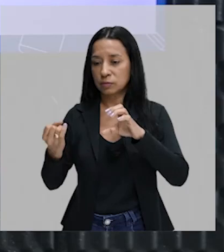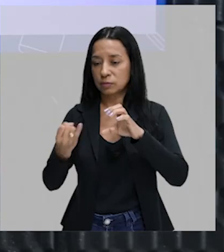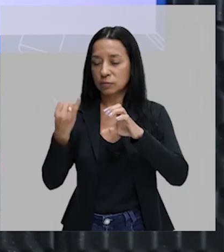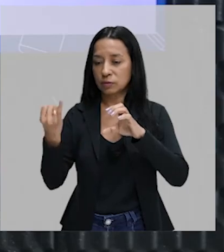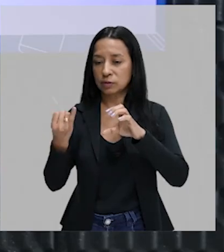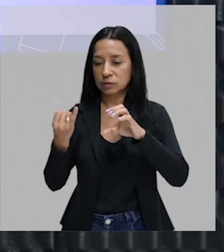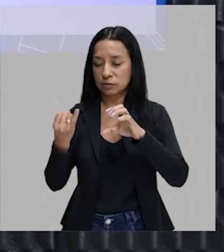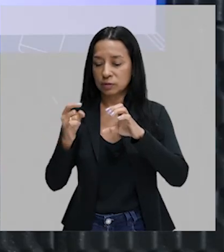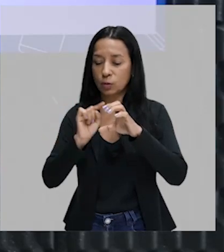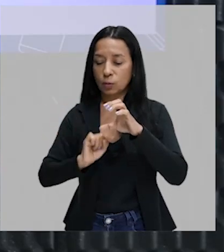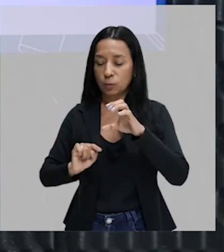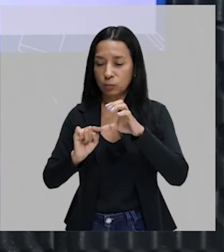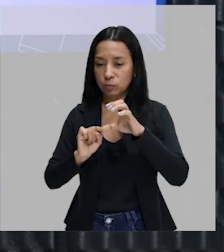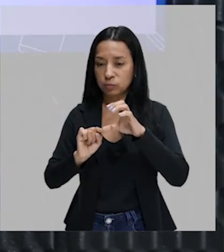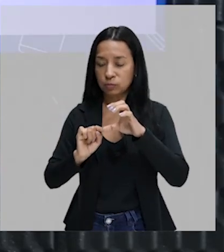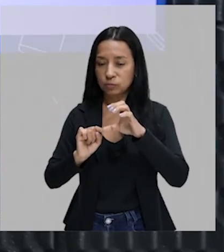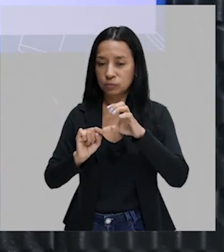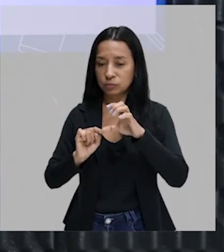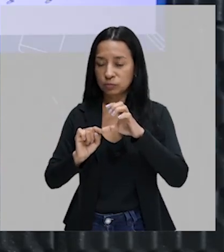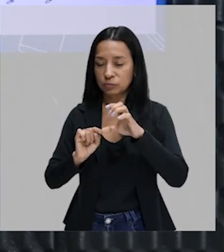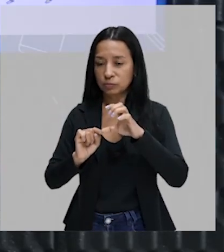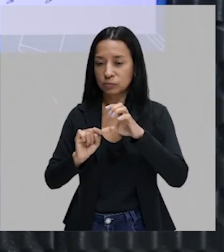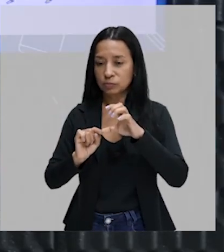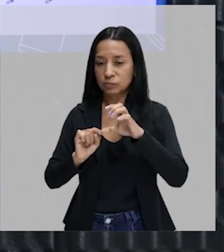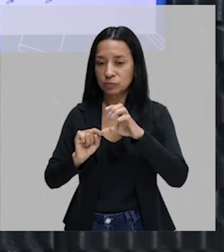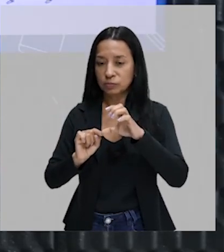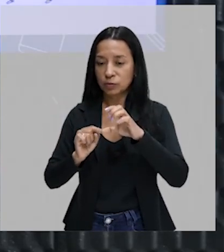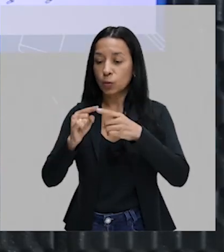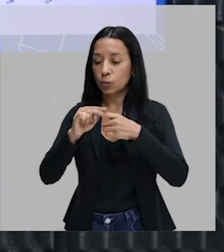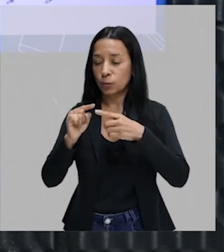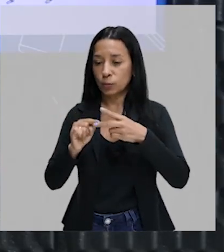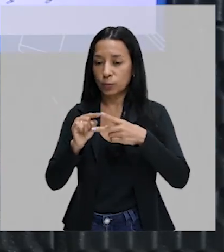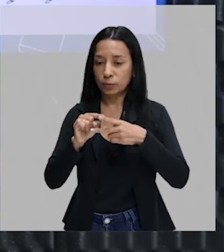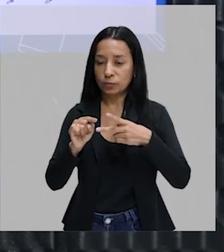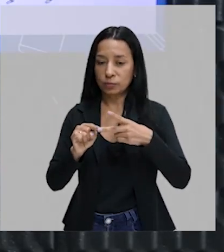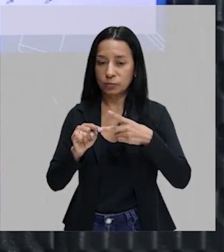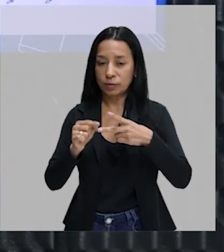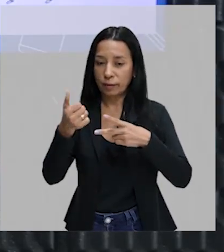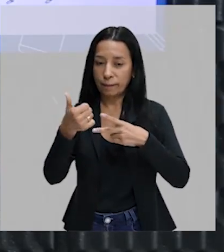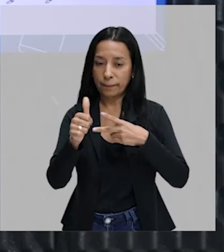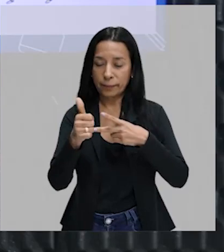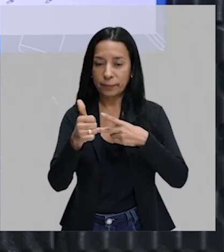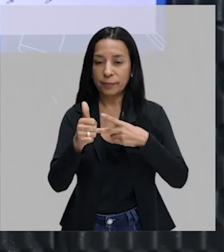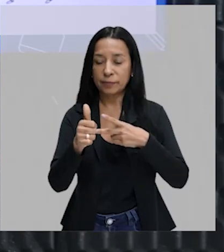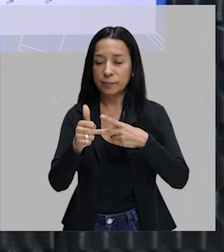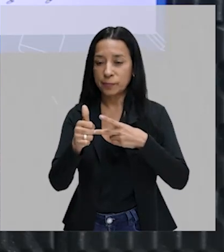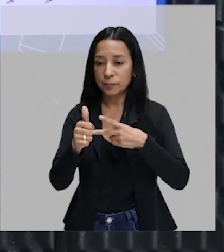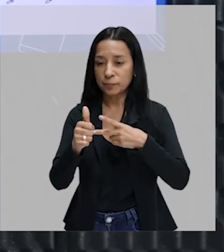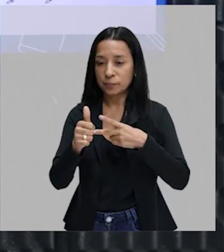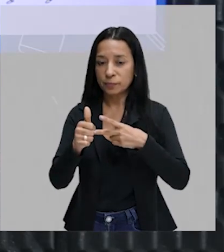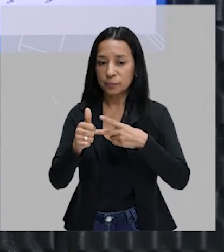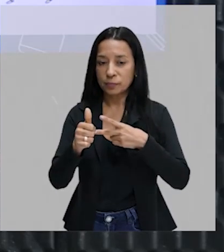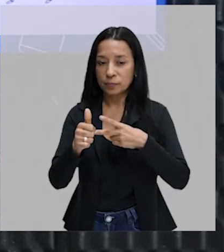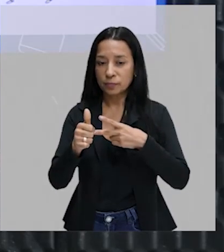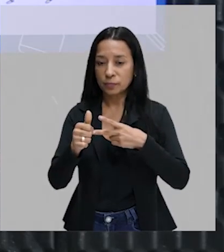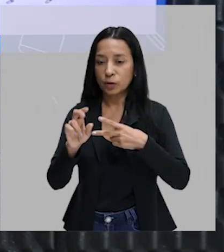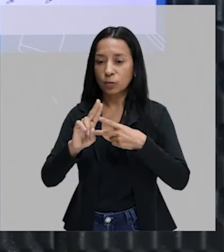da acetabulária, dessa alga aqui. Tá? Tem duas espécies. Essa primeira espécie aqui, ó, o nome científico